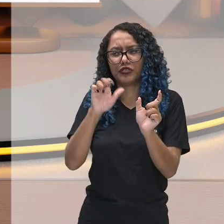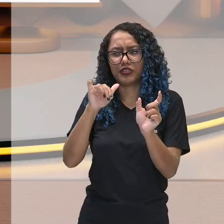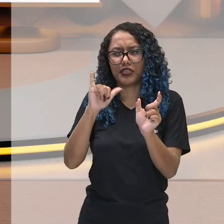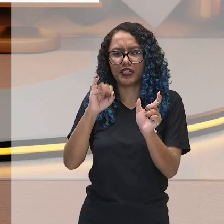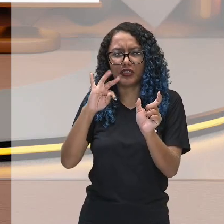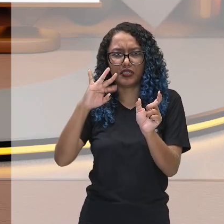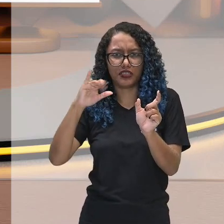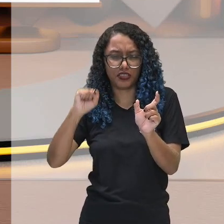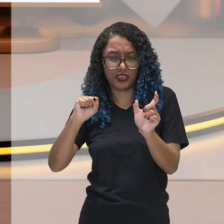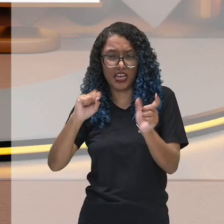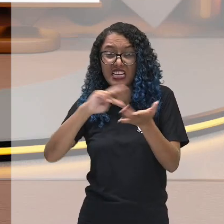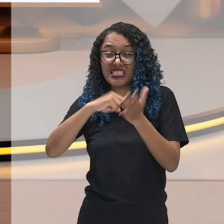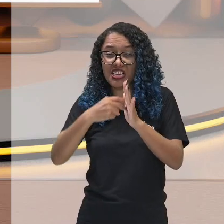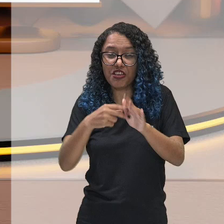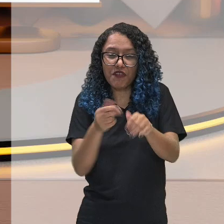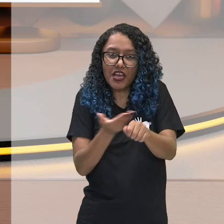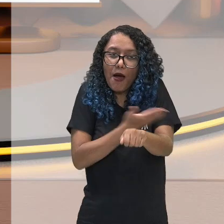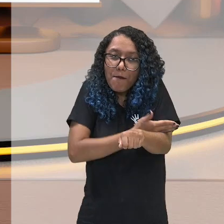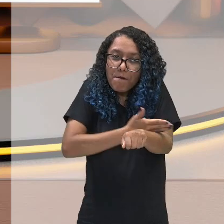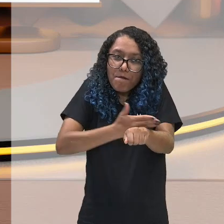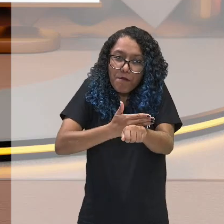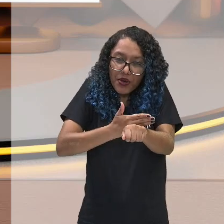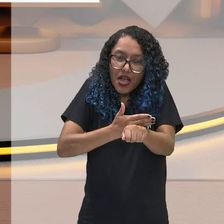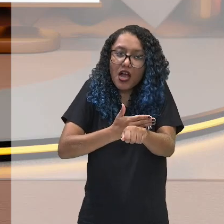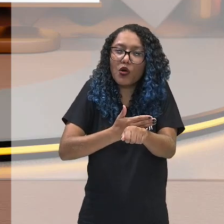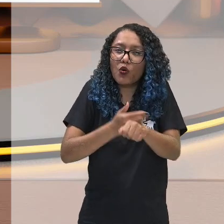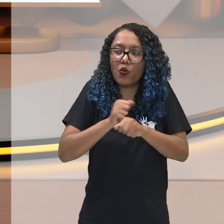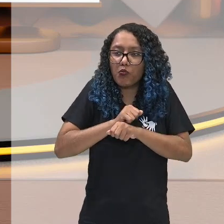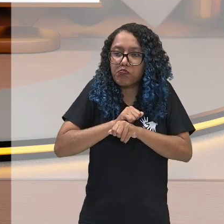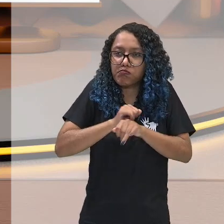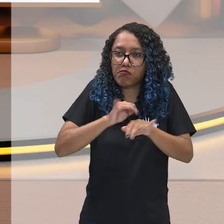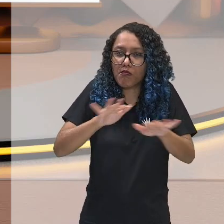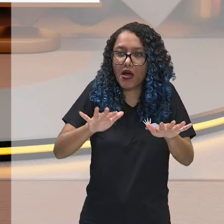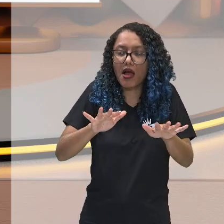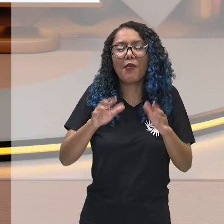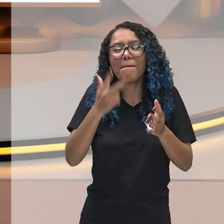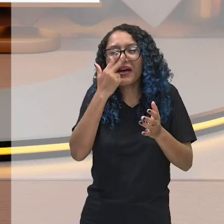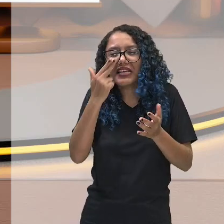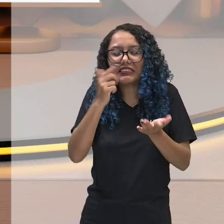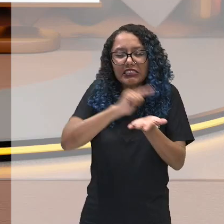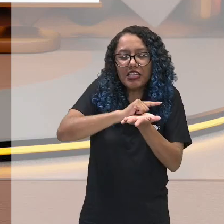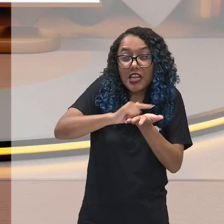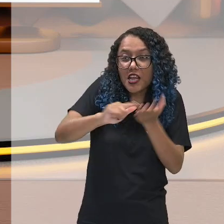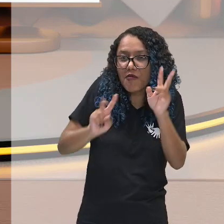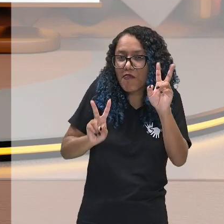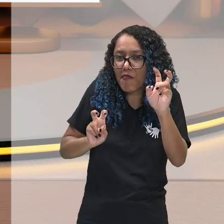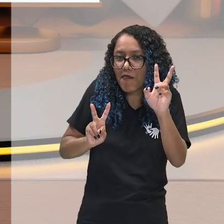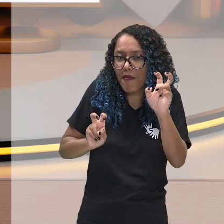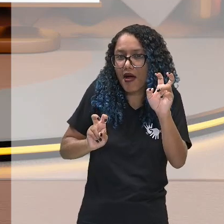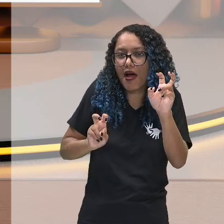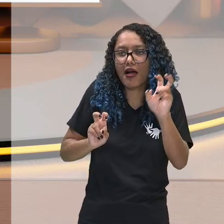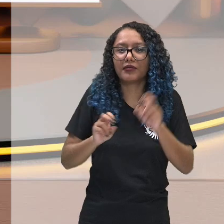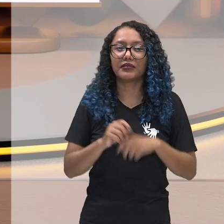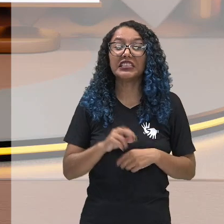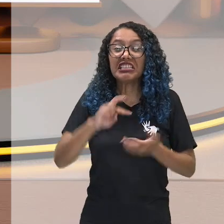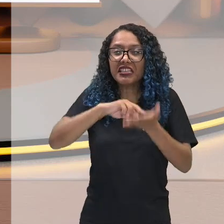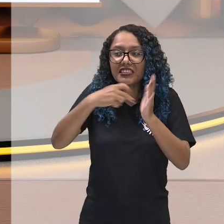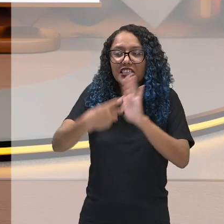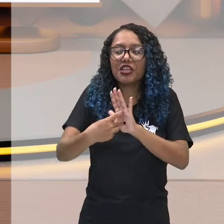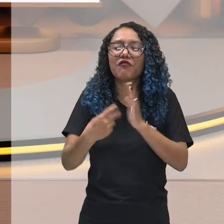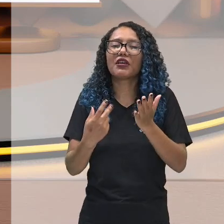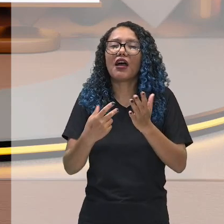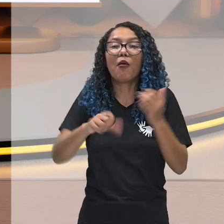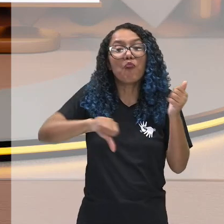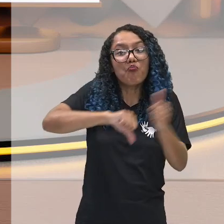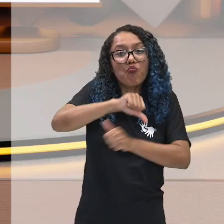chamada higienização, entre aspas, tá, gente? É uma ideia voltada ali para o darwinismo social, onde